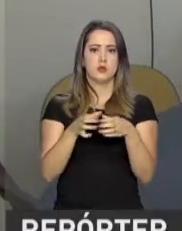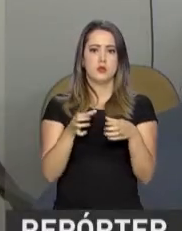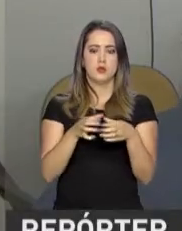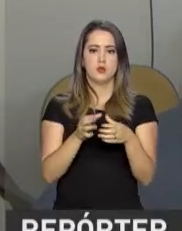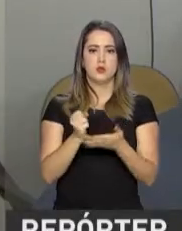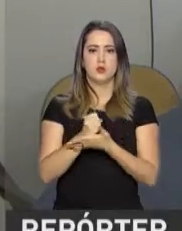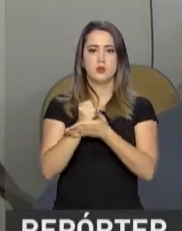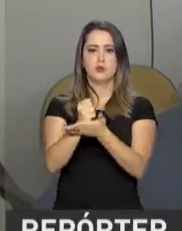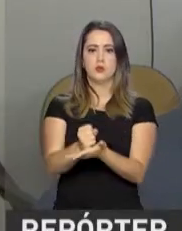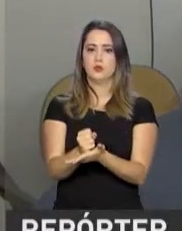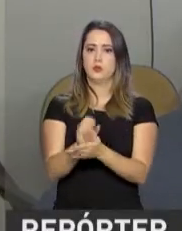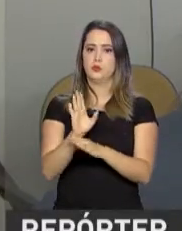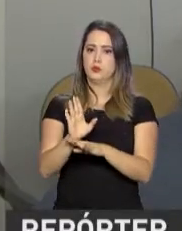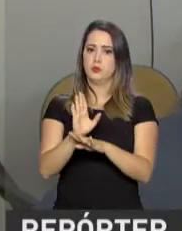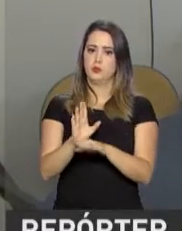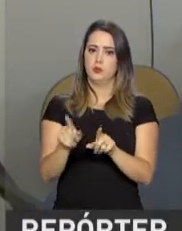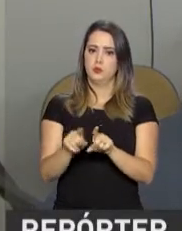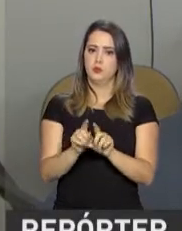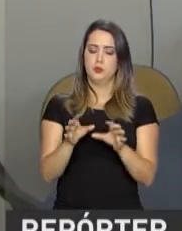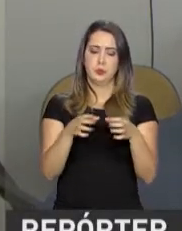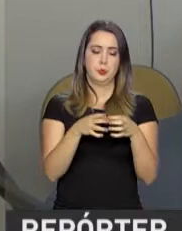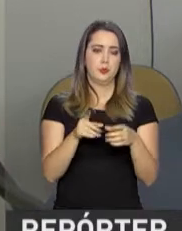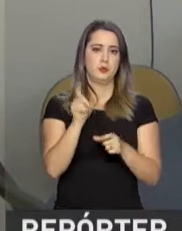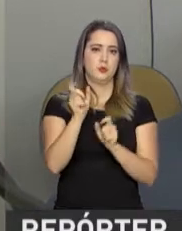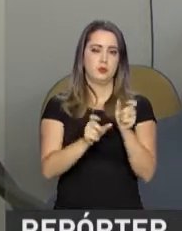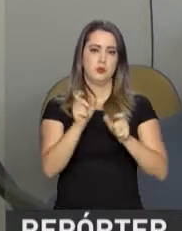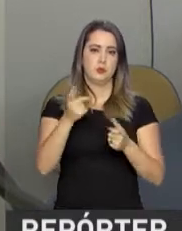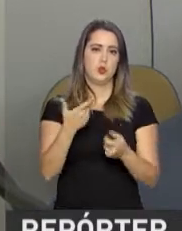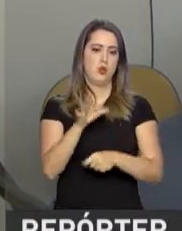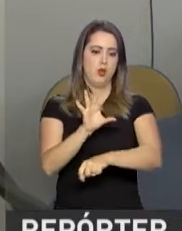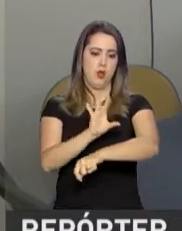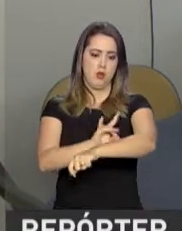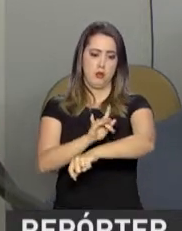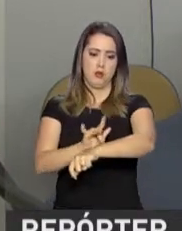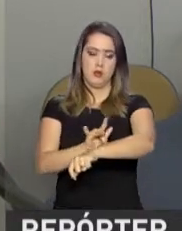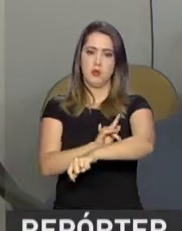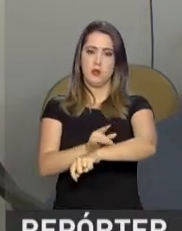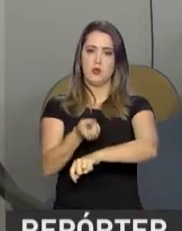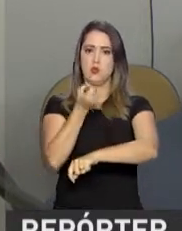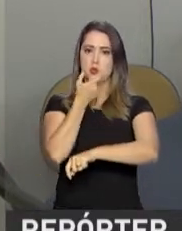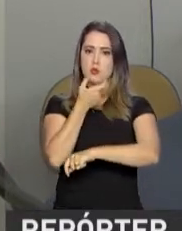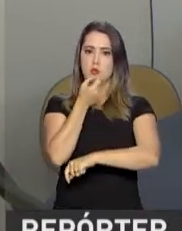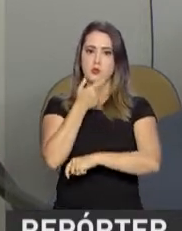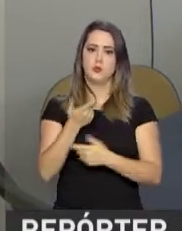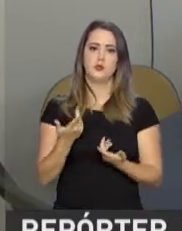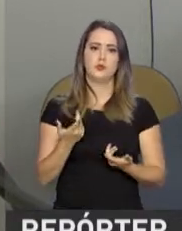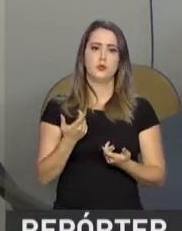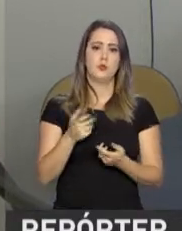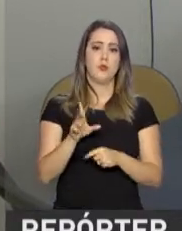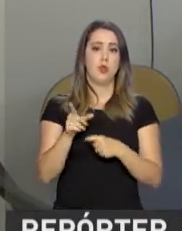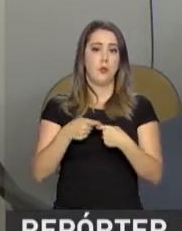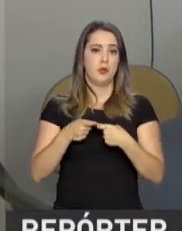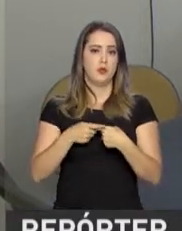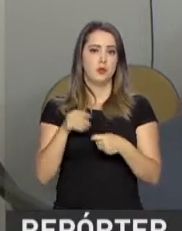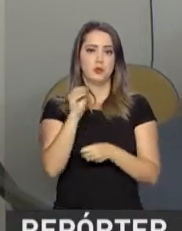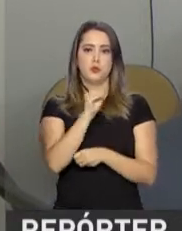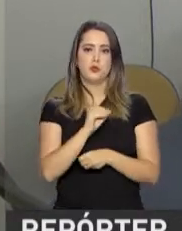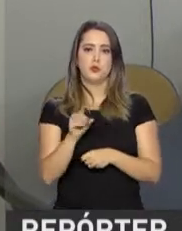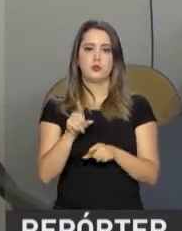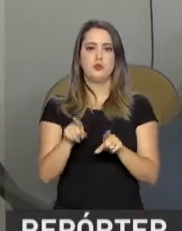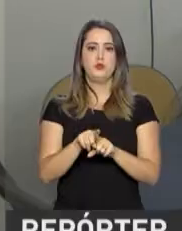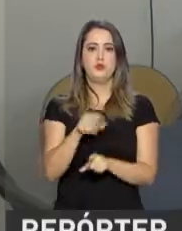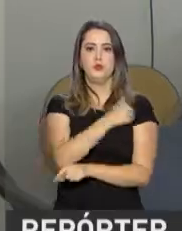um suporte nessa parte de e adesivos de medicação suporte médico suporte do